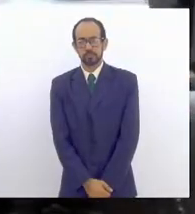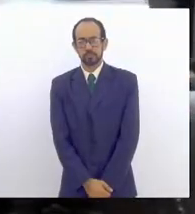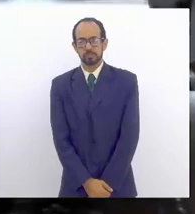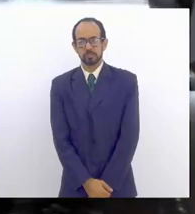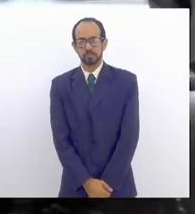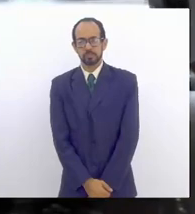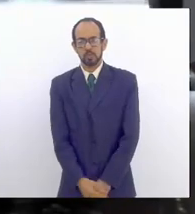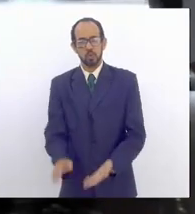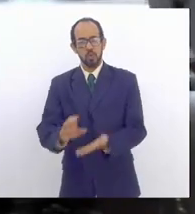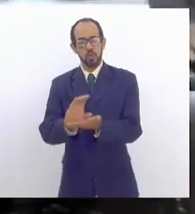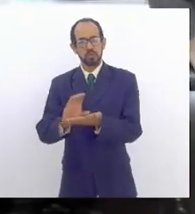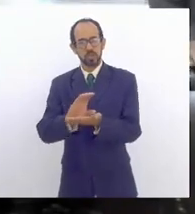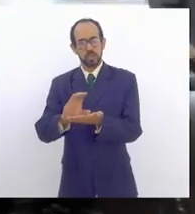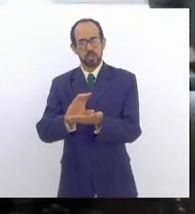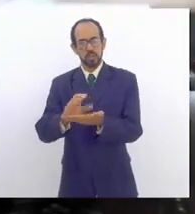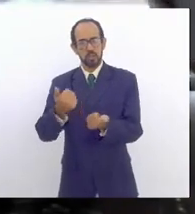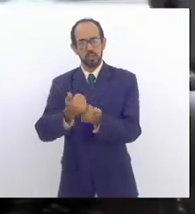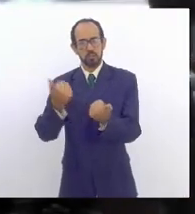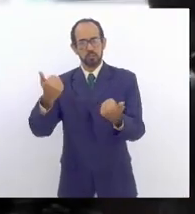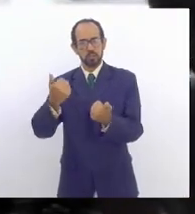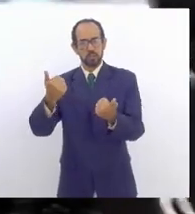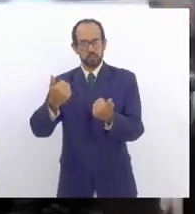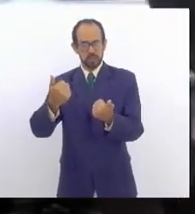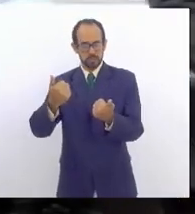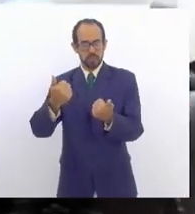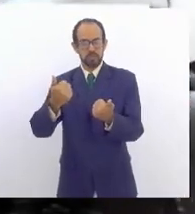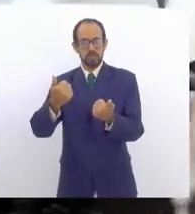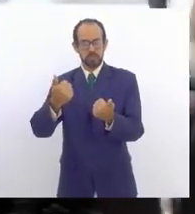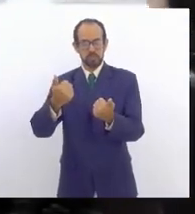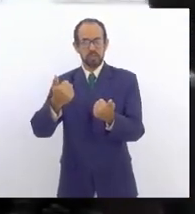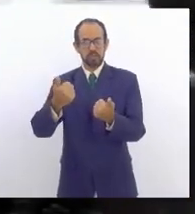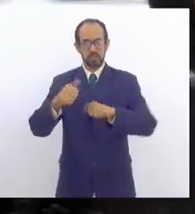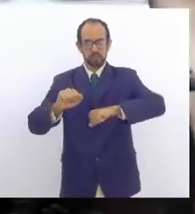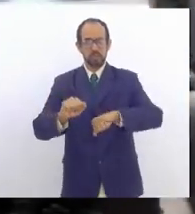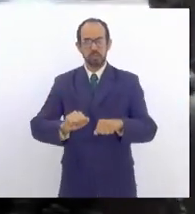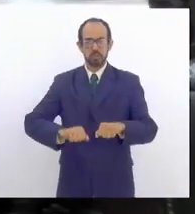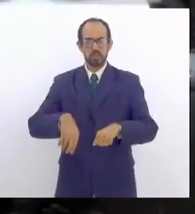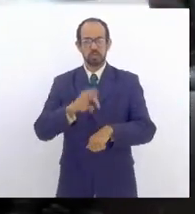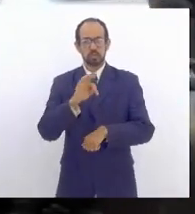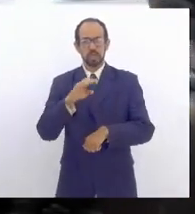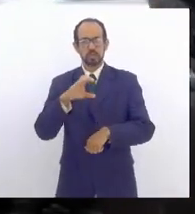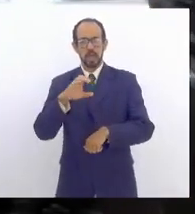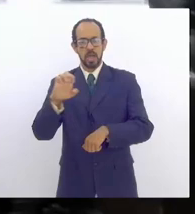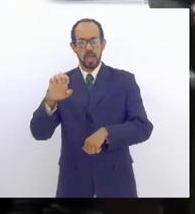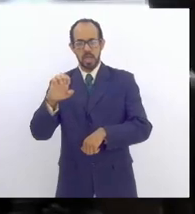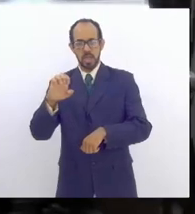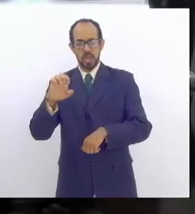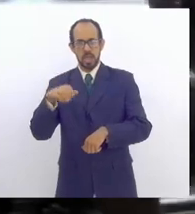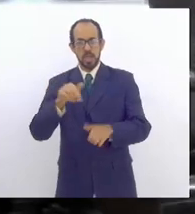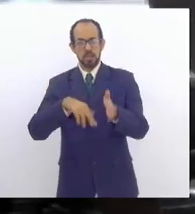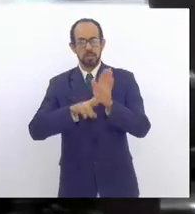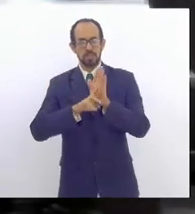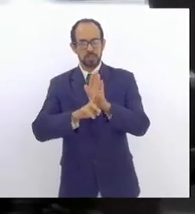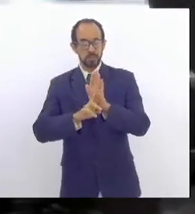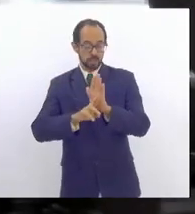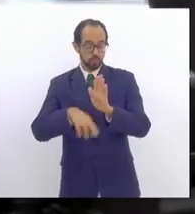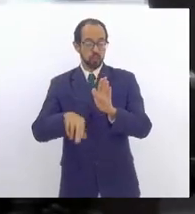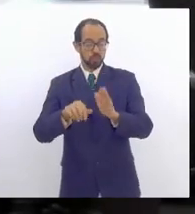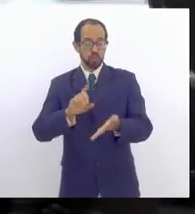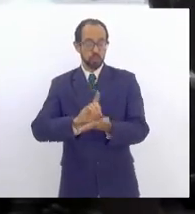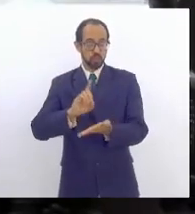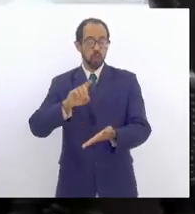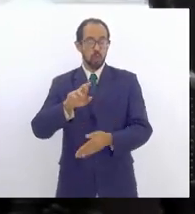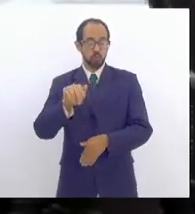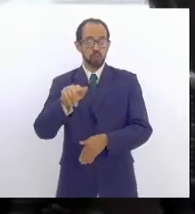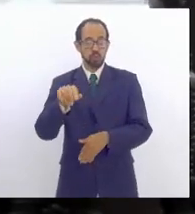Conselheiro, vice-presidente do Tribunal de Contas do Estado do Rio de Janeiro, representando o presidente do TCE, doutor Rodrigo, o